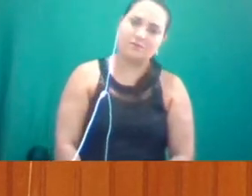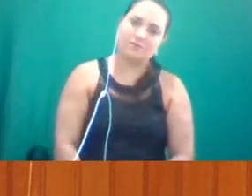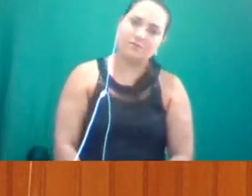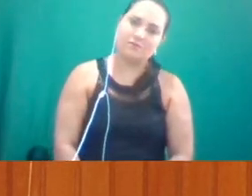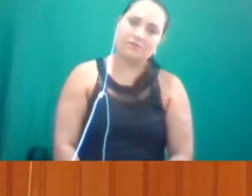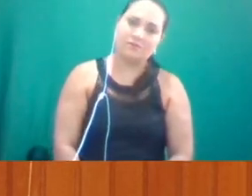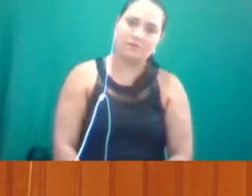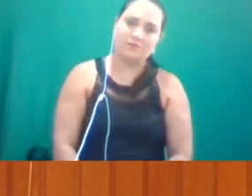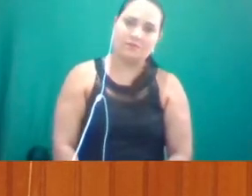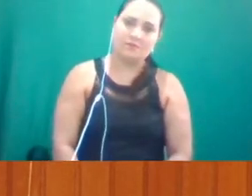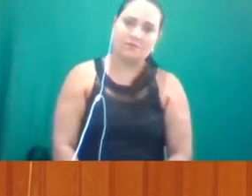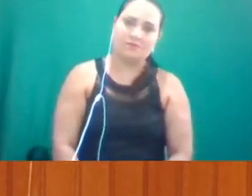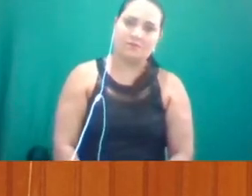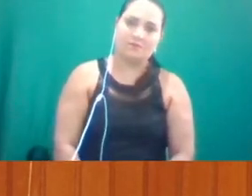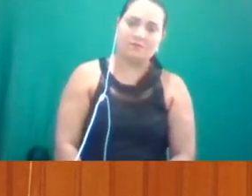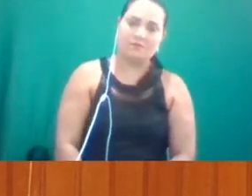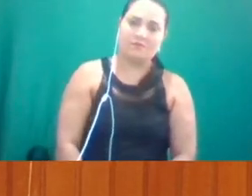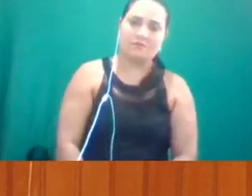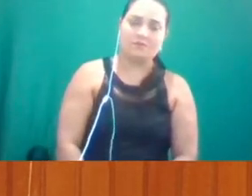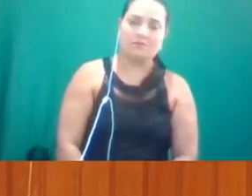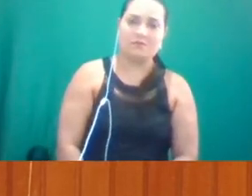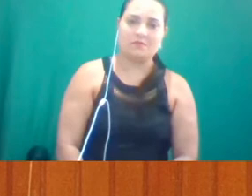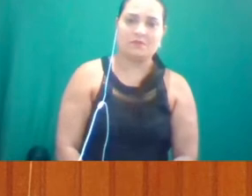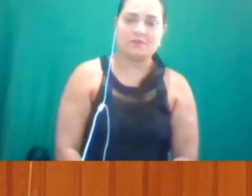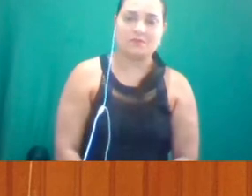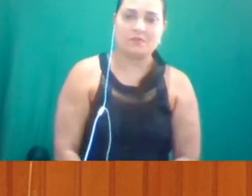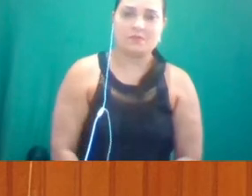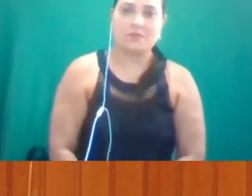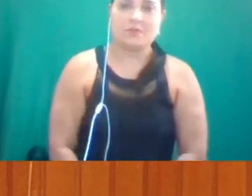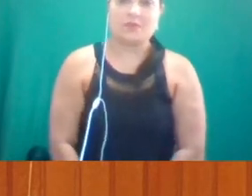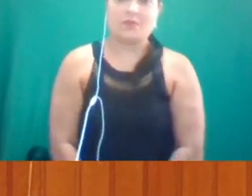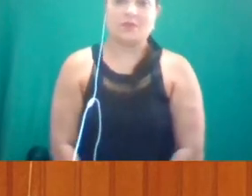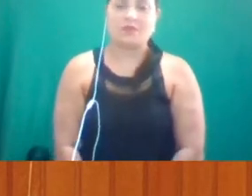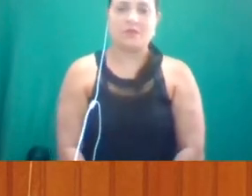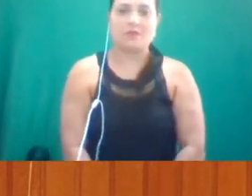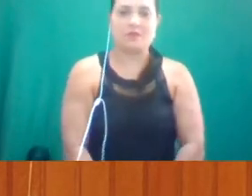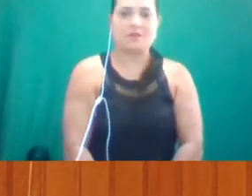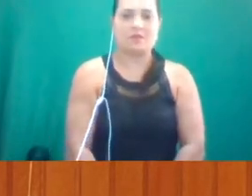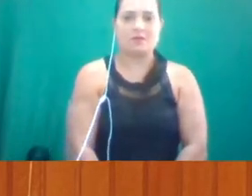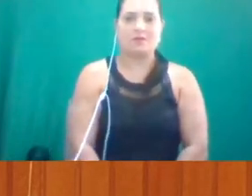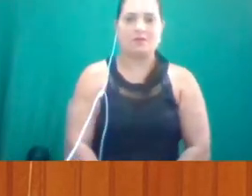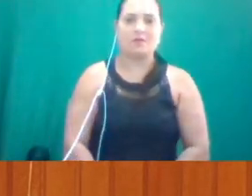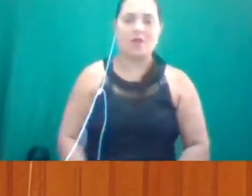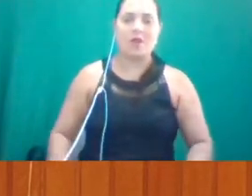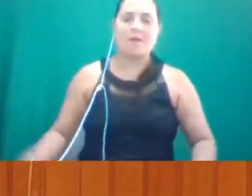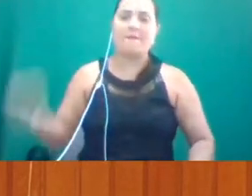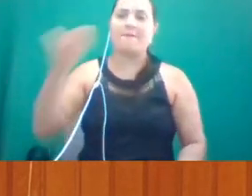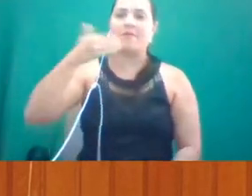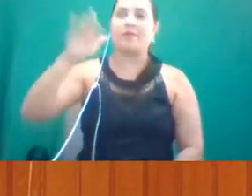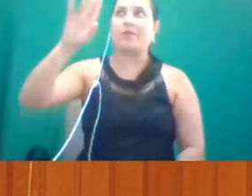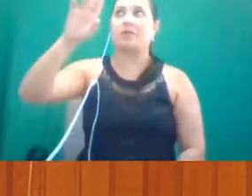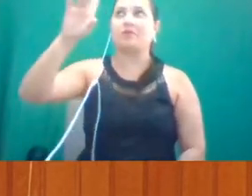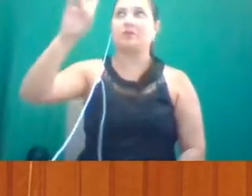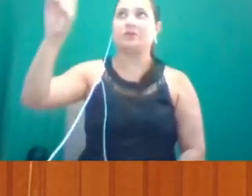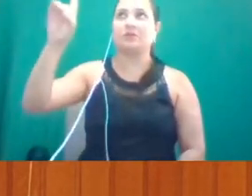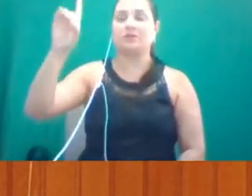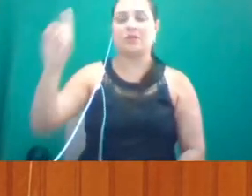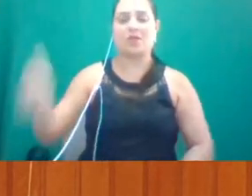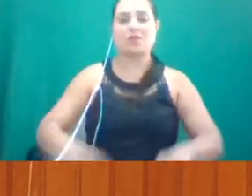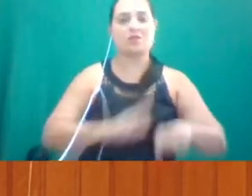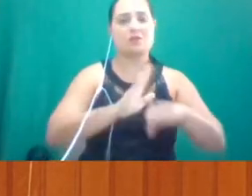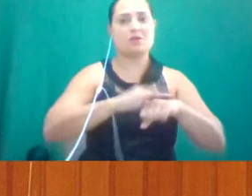A UFRPE parabeniza todos os concluintes dos cursos de bacharelado. Uma salva de palmas para todos os